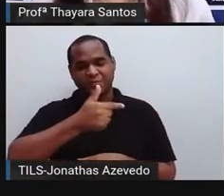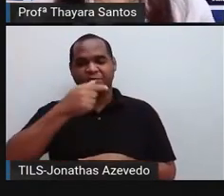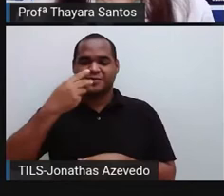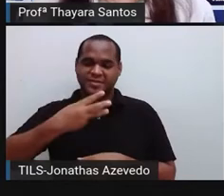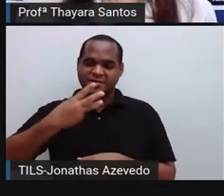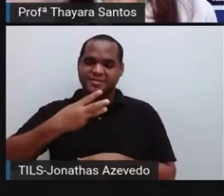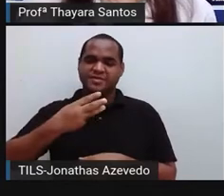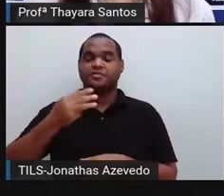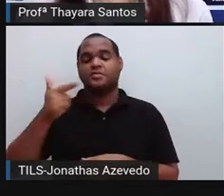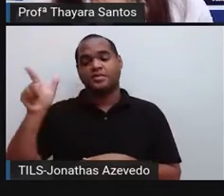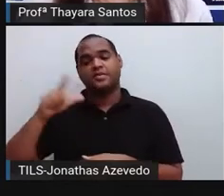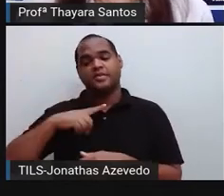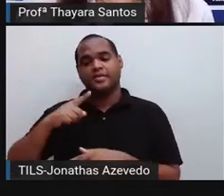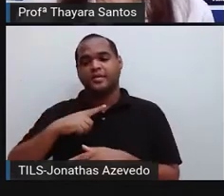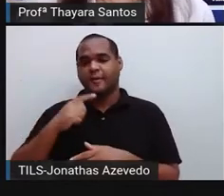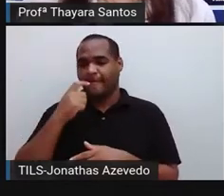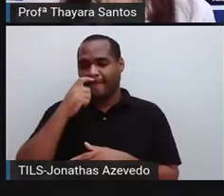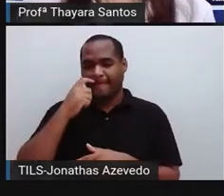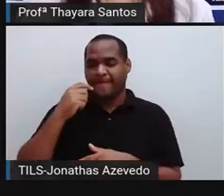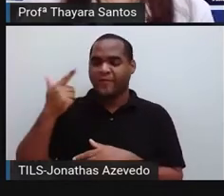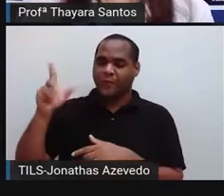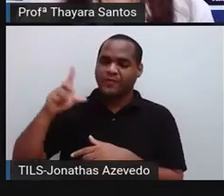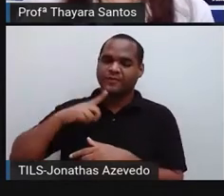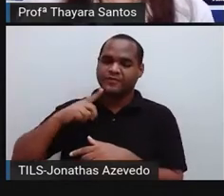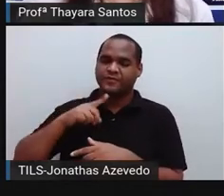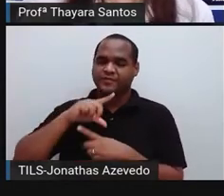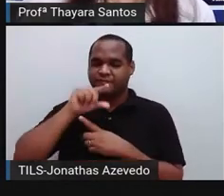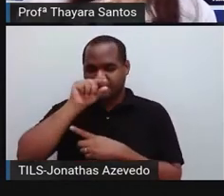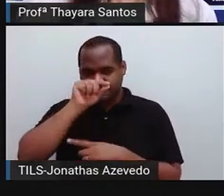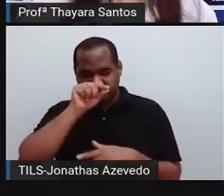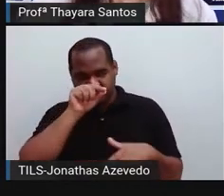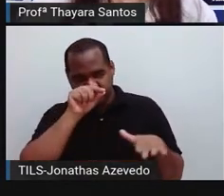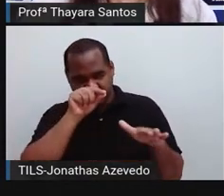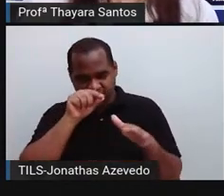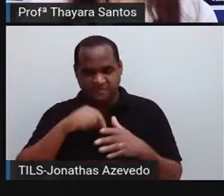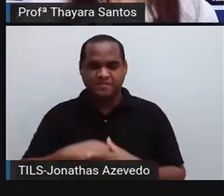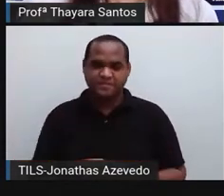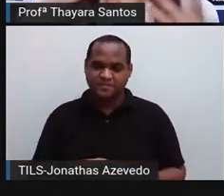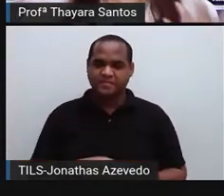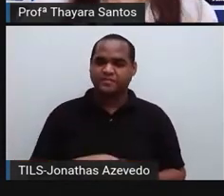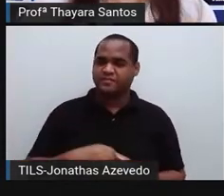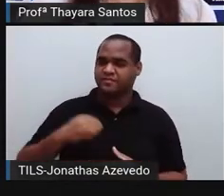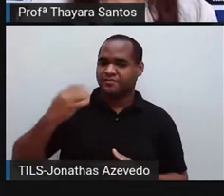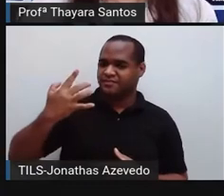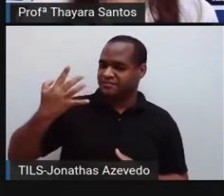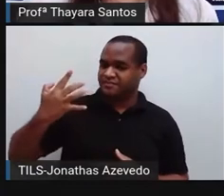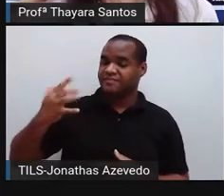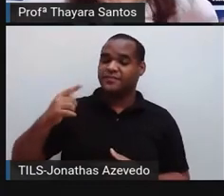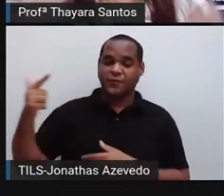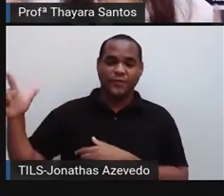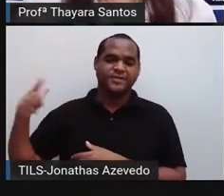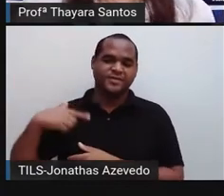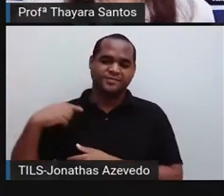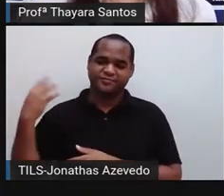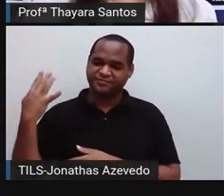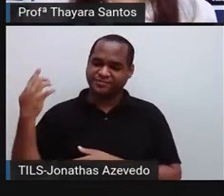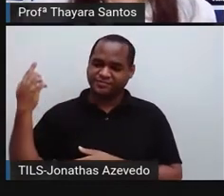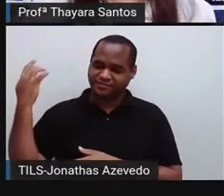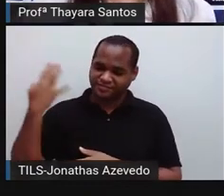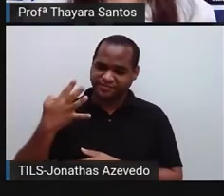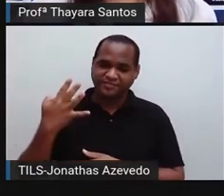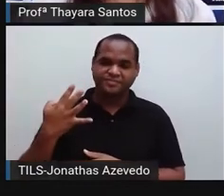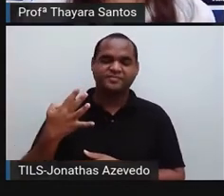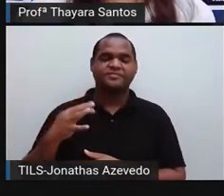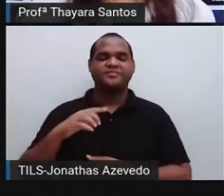um organismo que se alimentasse do gavião, a gente chamaria ele de consumidor quaternário, tá? Então, por aí